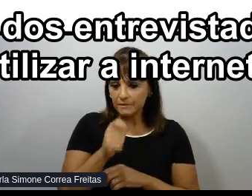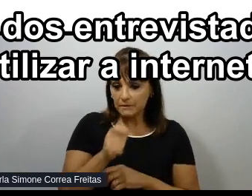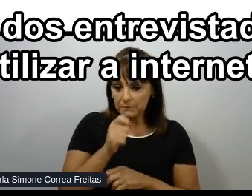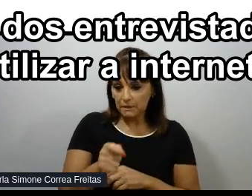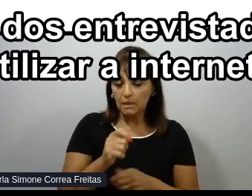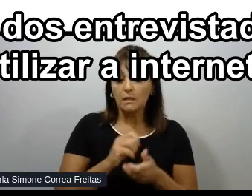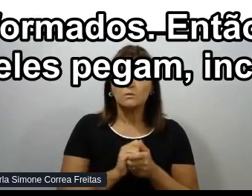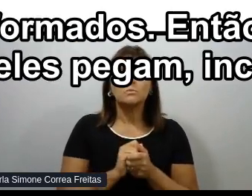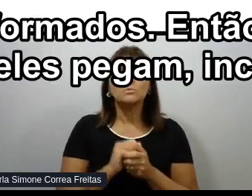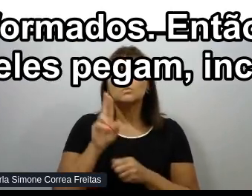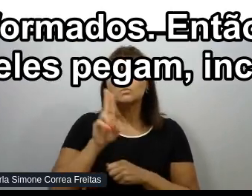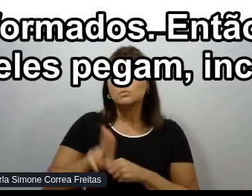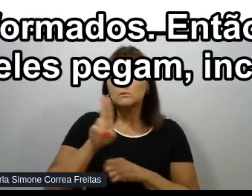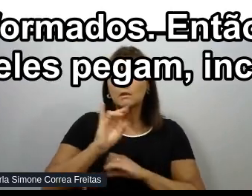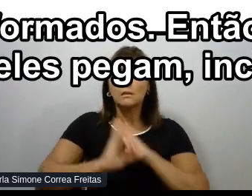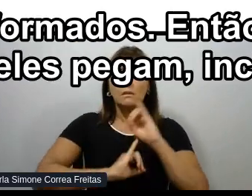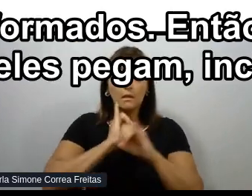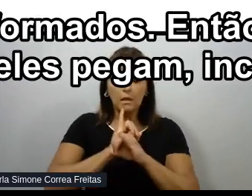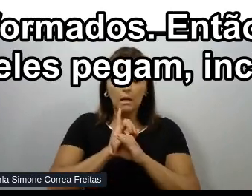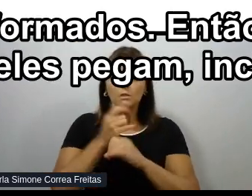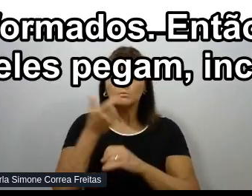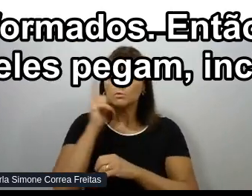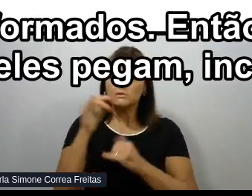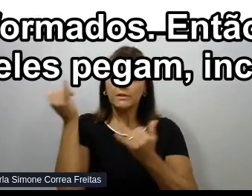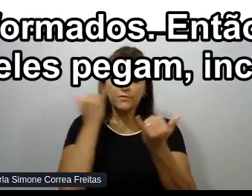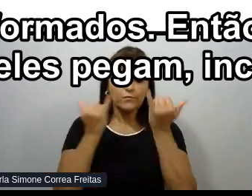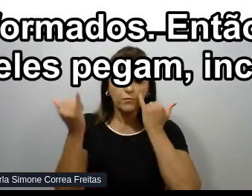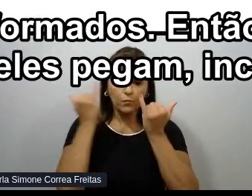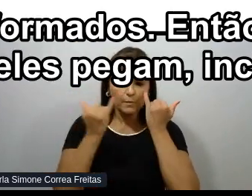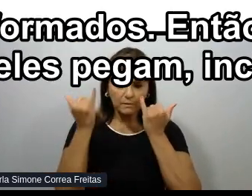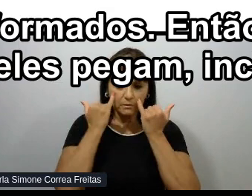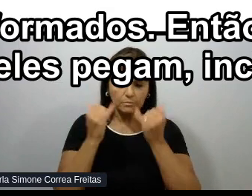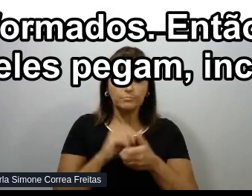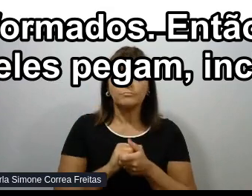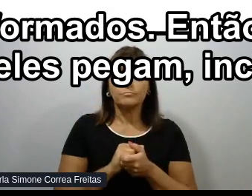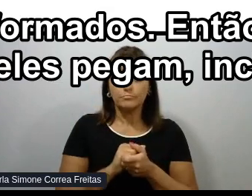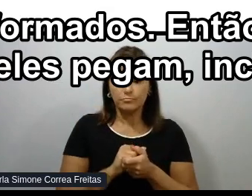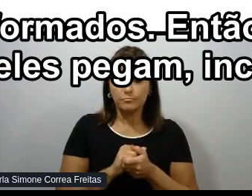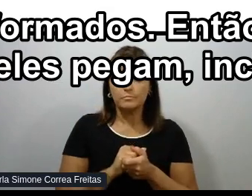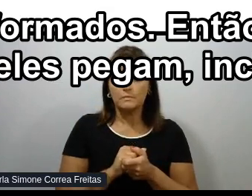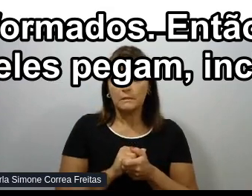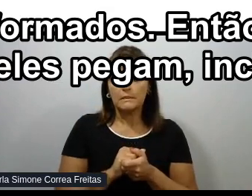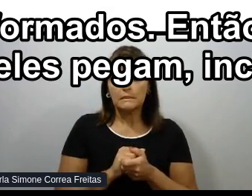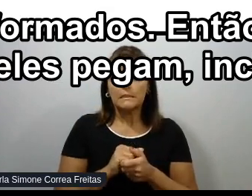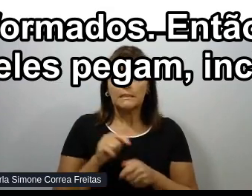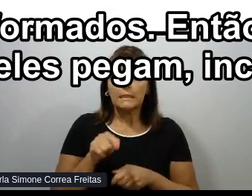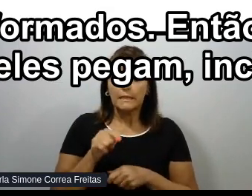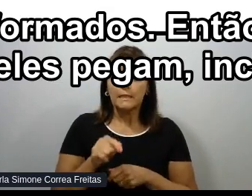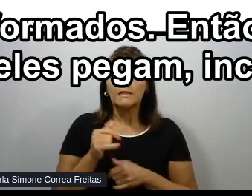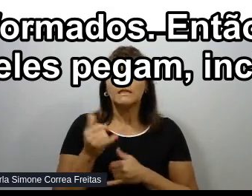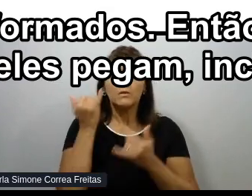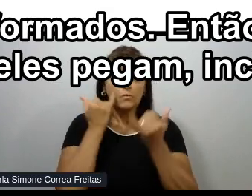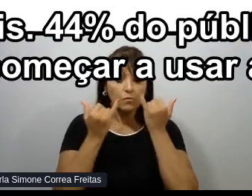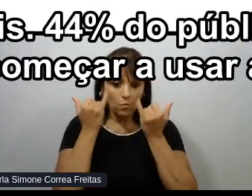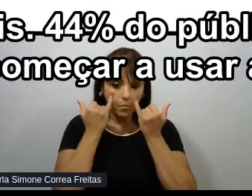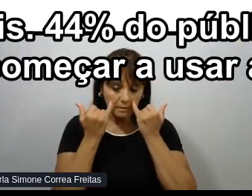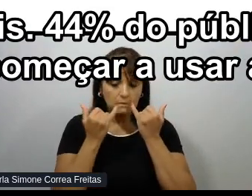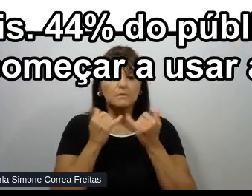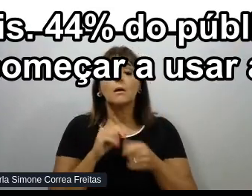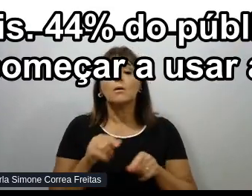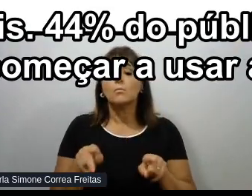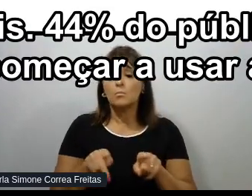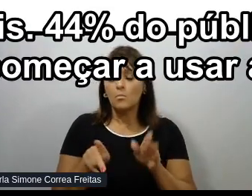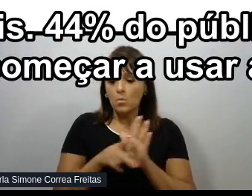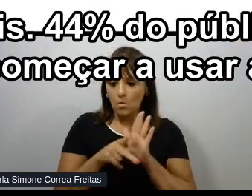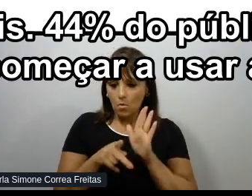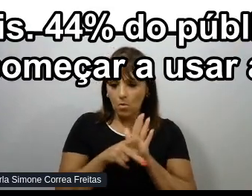elas usam mais, né, são mais adeptas à tecnologia do que os homens. E os celulares que eles mais utilizam têm sistema Android,